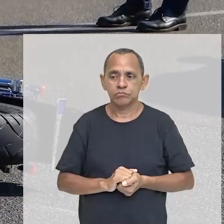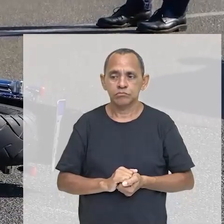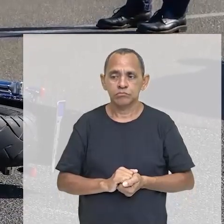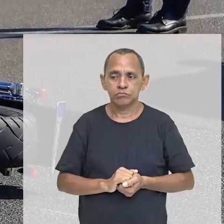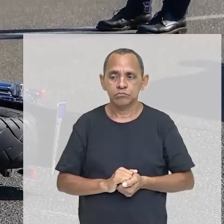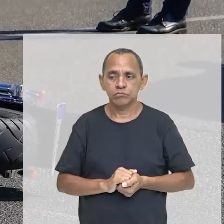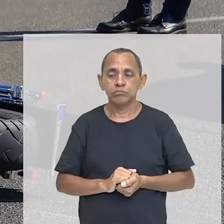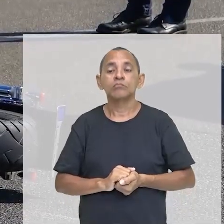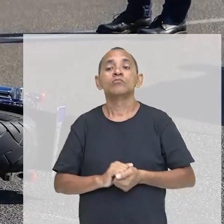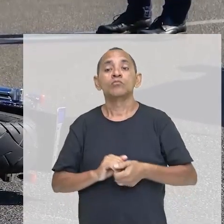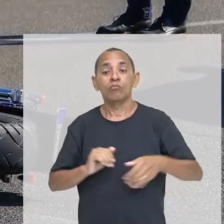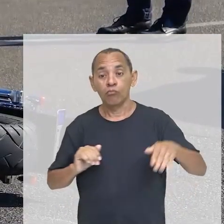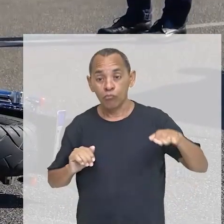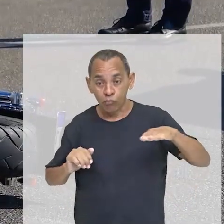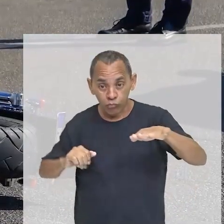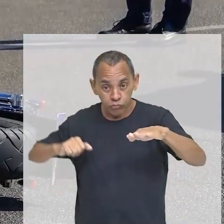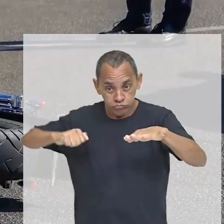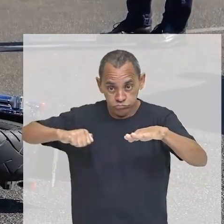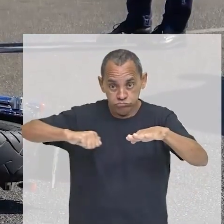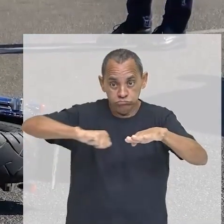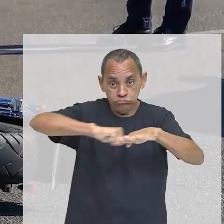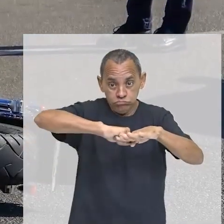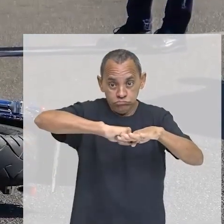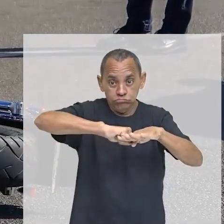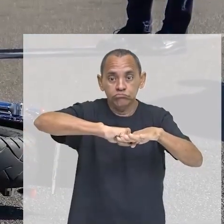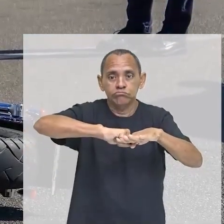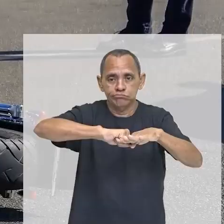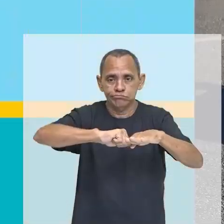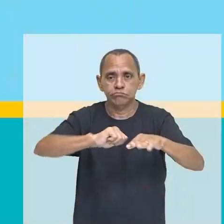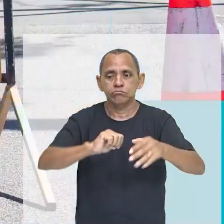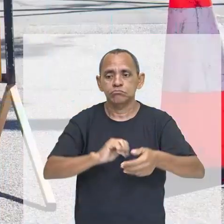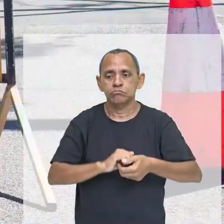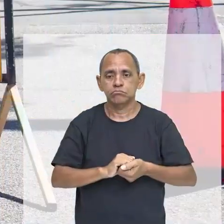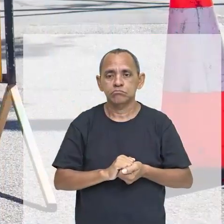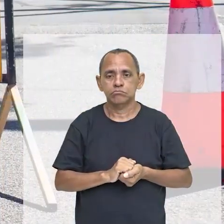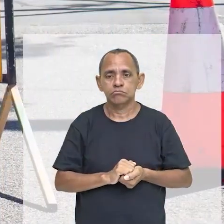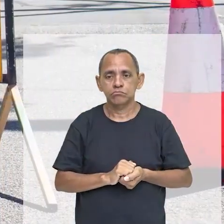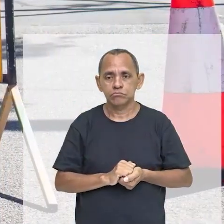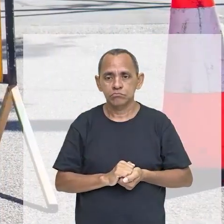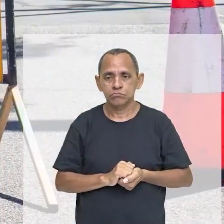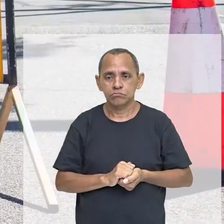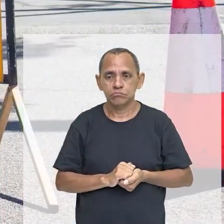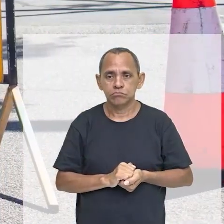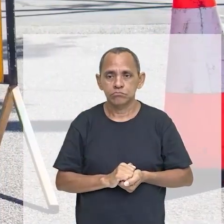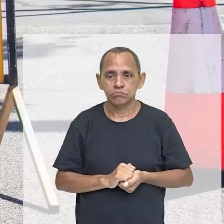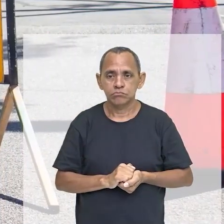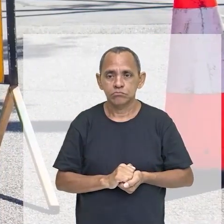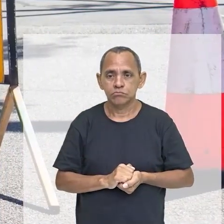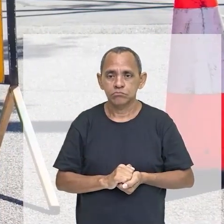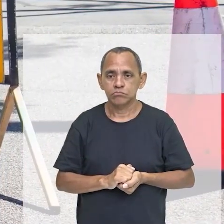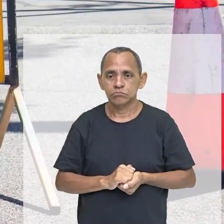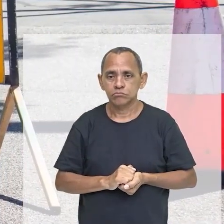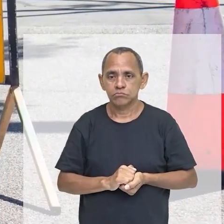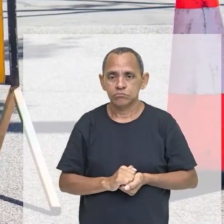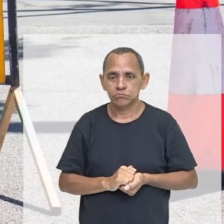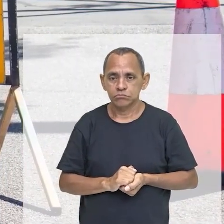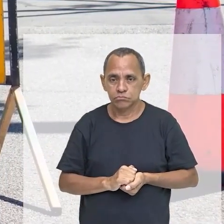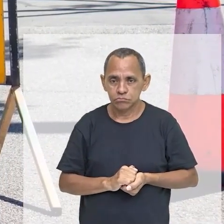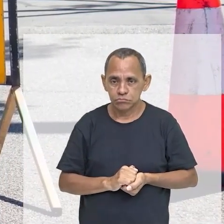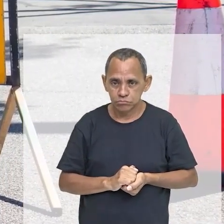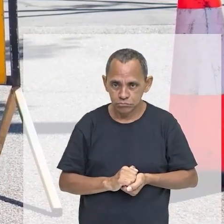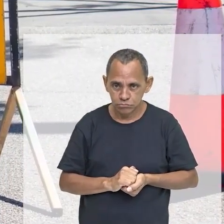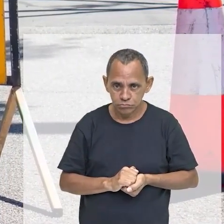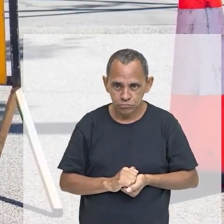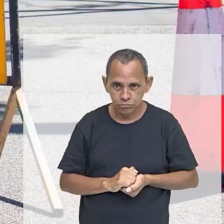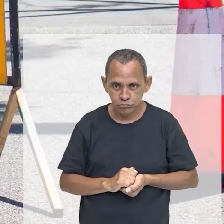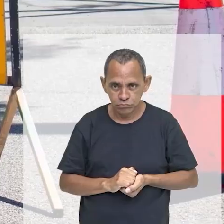Acidente. Acidente. Acidente. Detour. Detour.